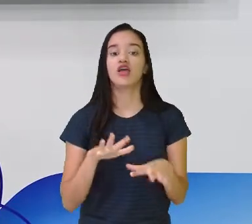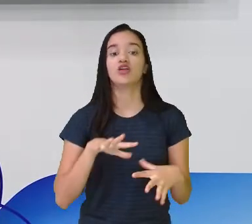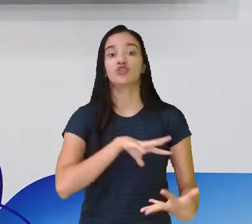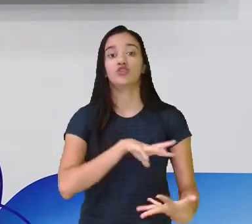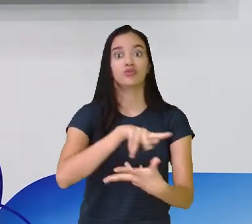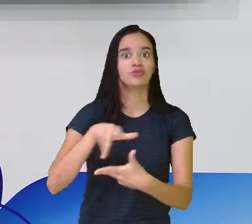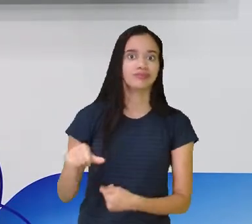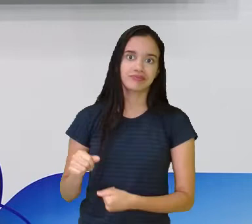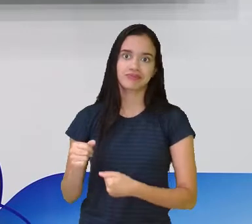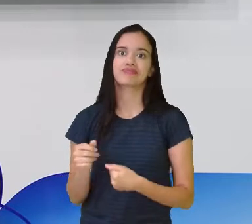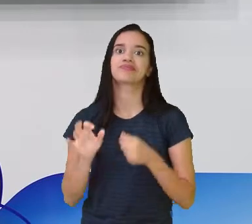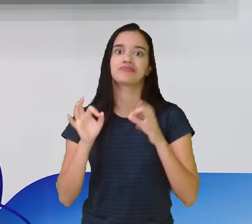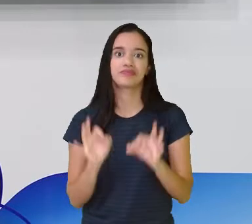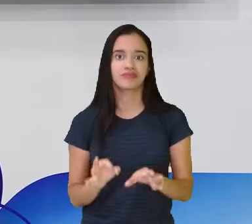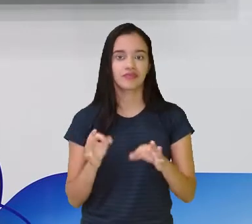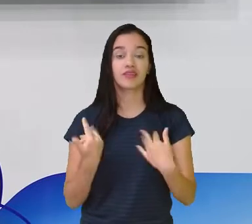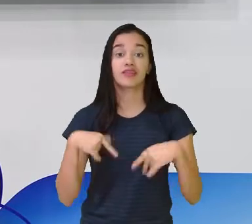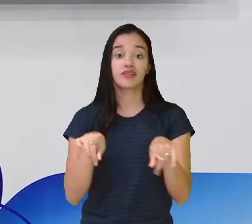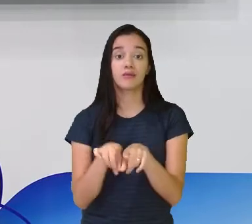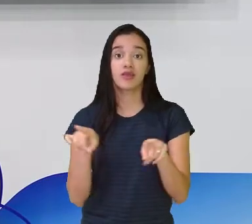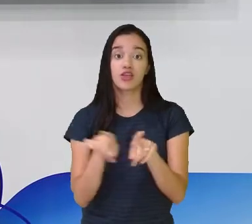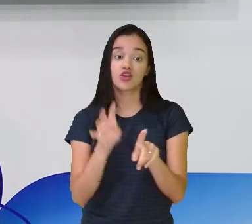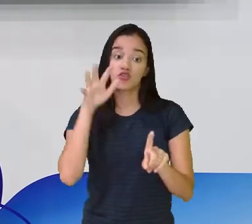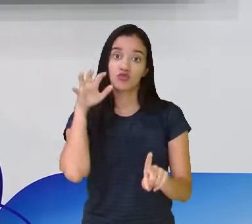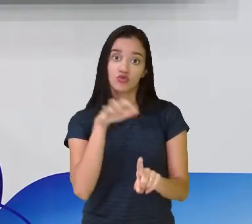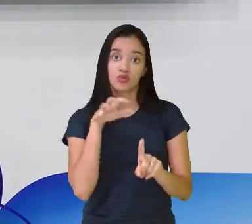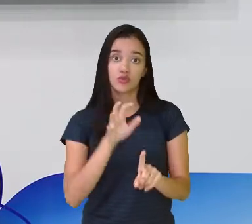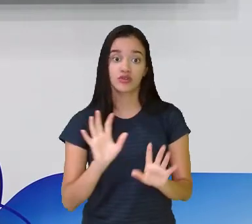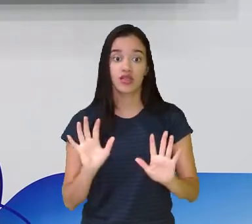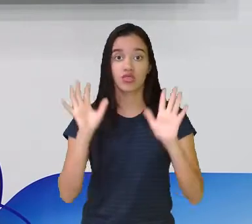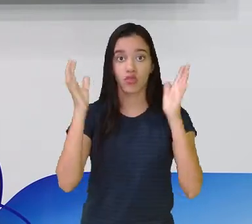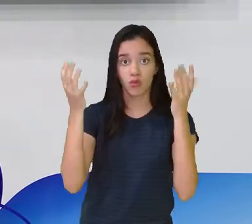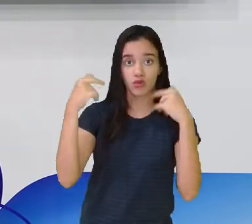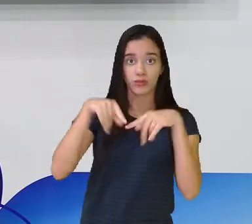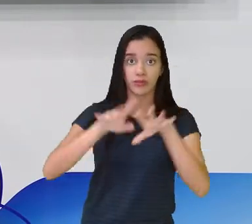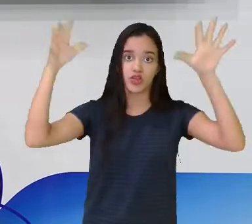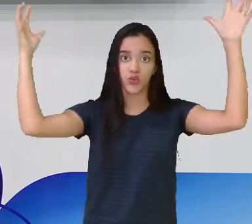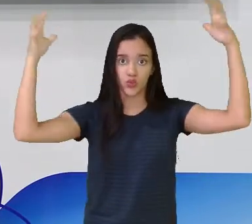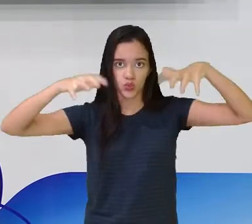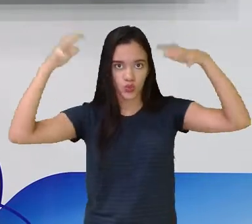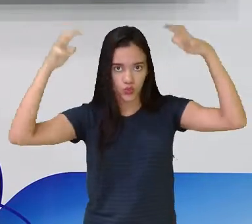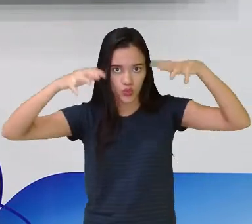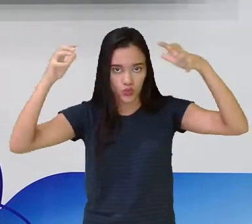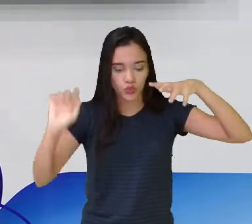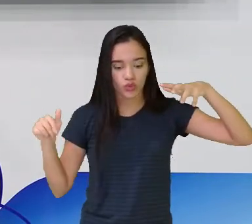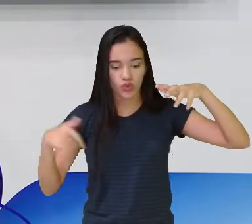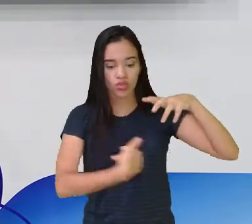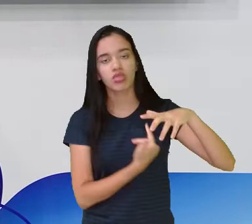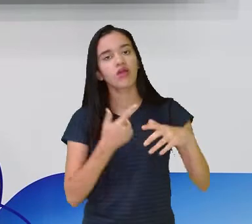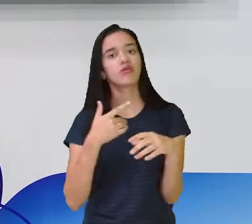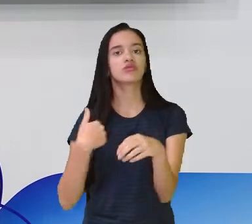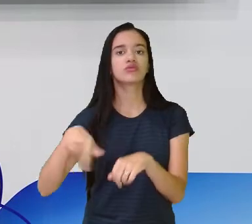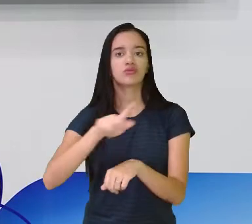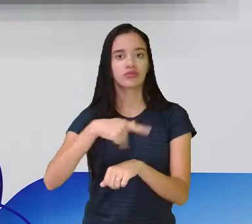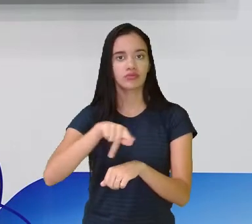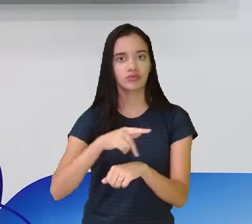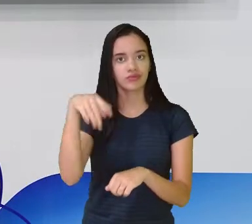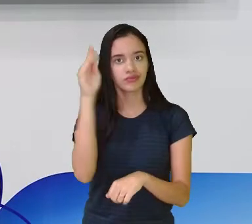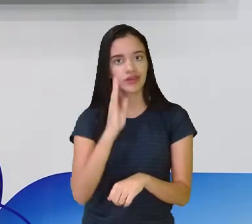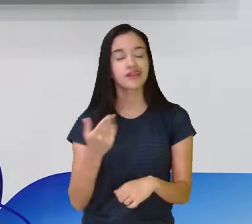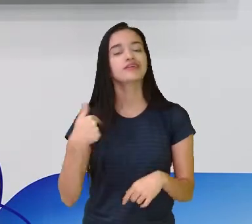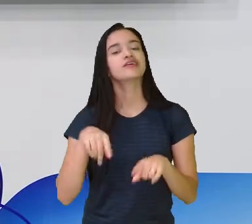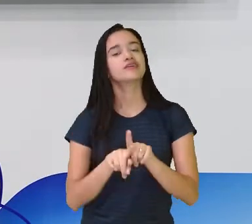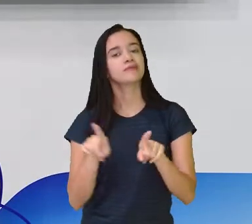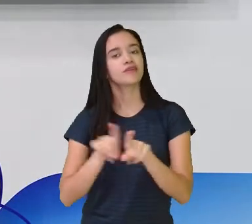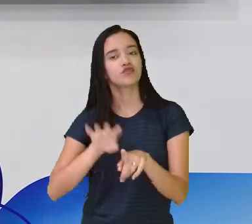planeta como um todo. Influencia no clima, nas chuvas, em tudo isso aqui no nosso país e fora dele também. E